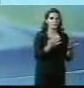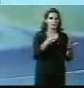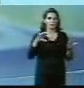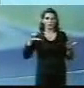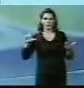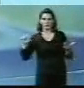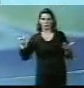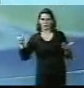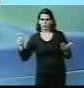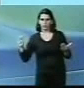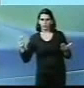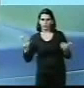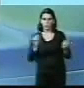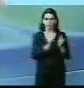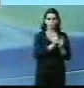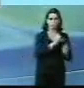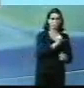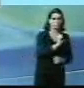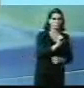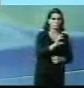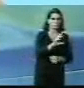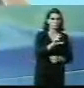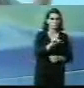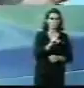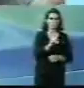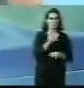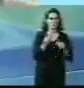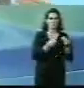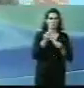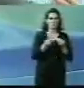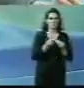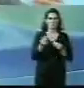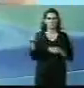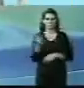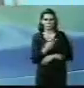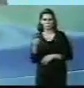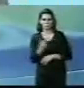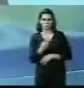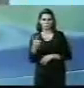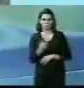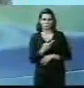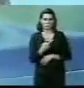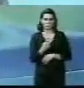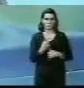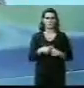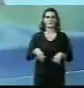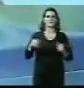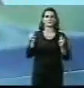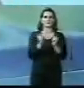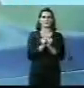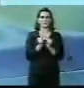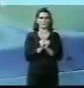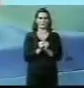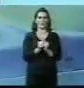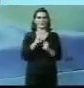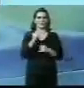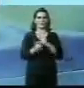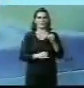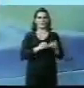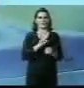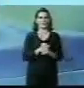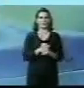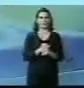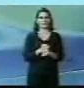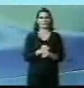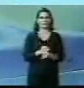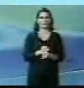situação aconteça? Quando não é ideal que todos esses clientes que estão numa rede corporativa compartilhem o